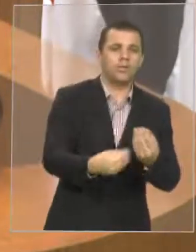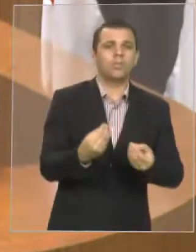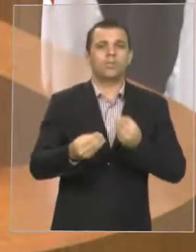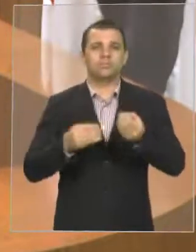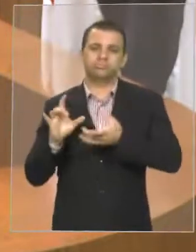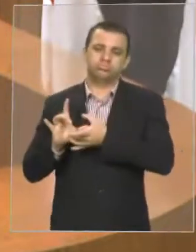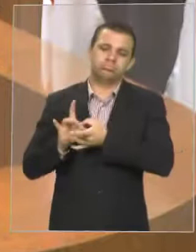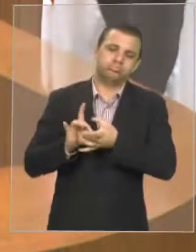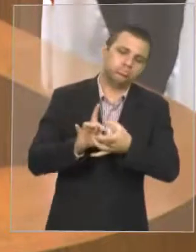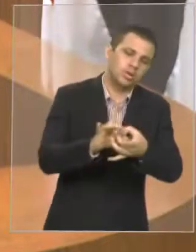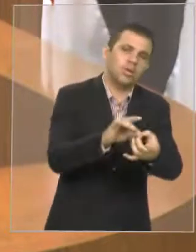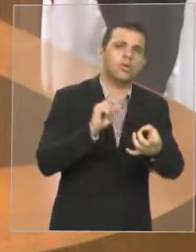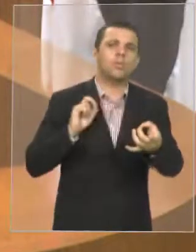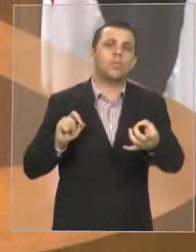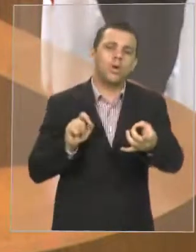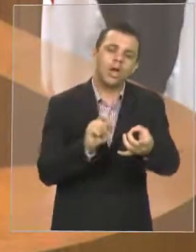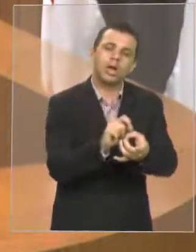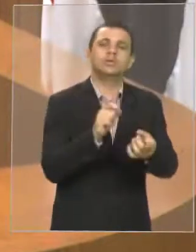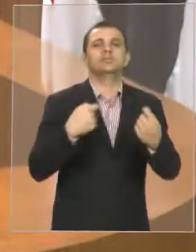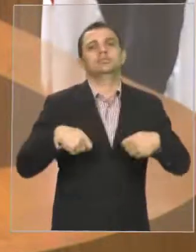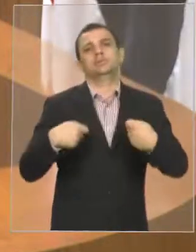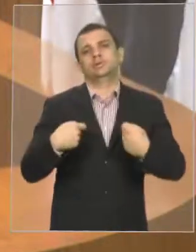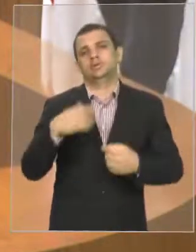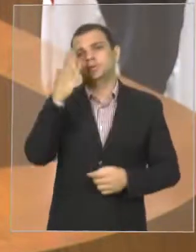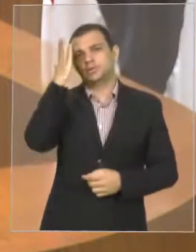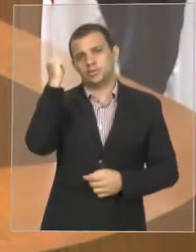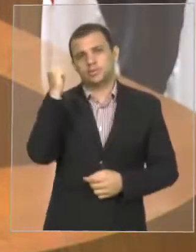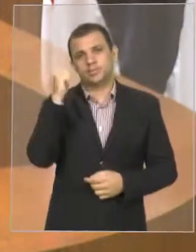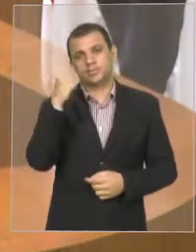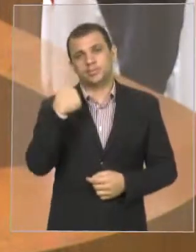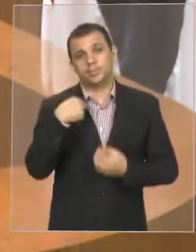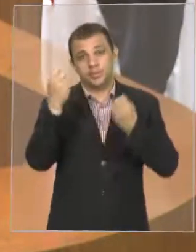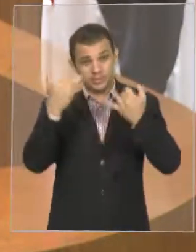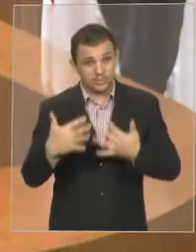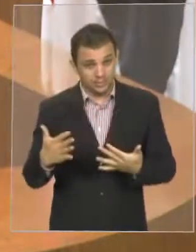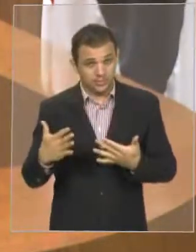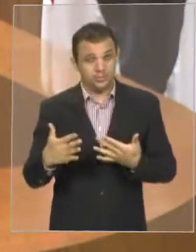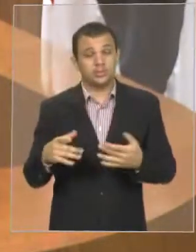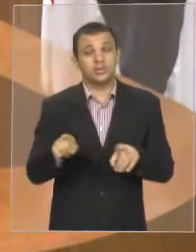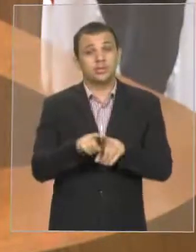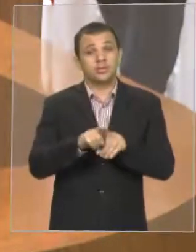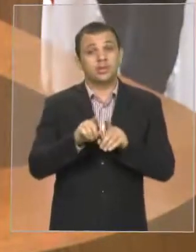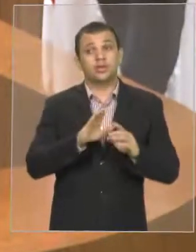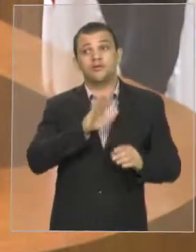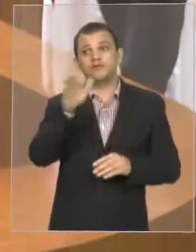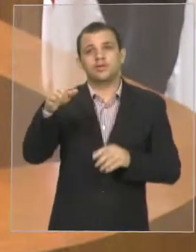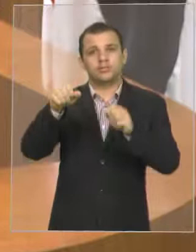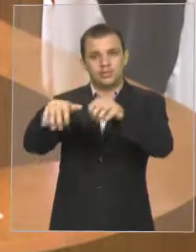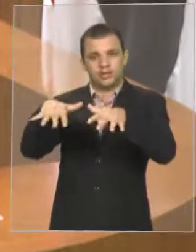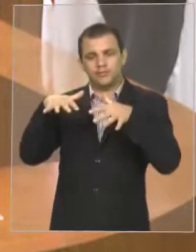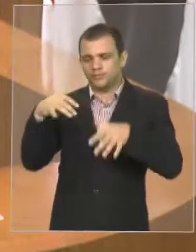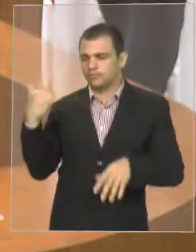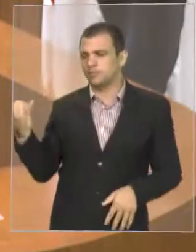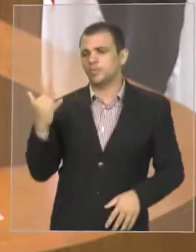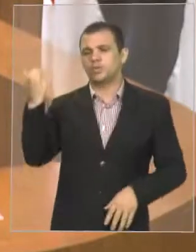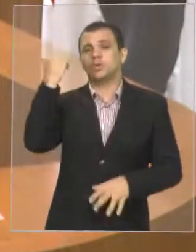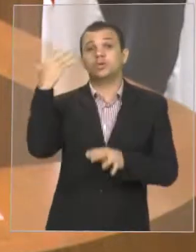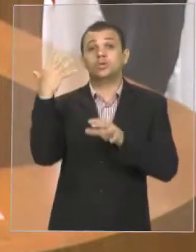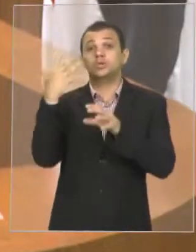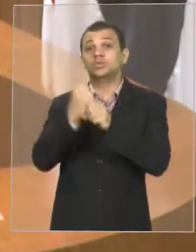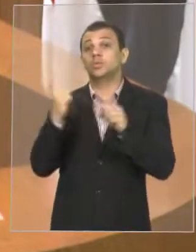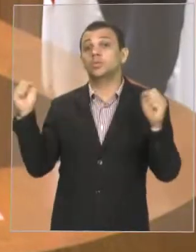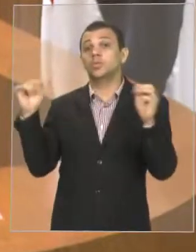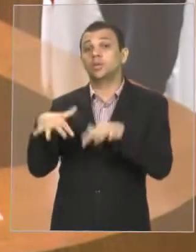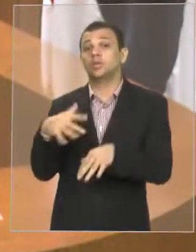a nossa participação em um grande evento que reuniu mais de 2.000 pessoas, agricultores familiares,